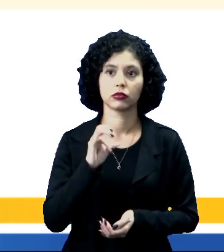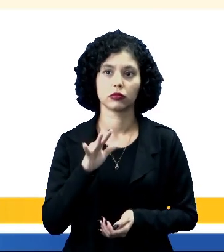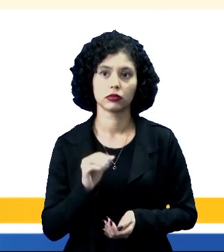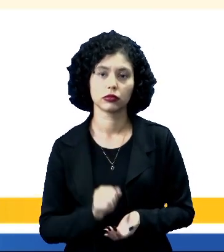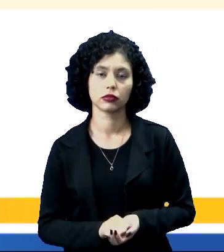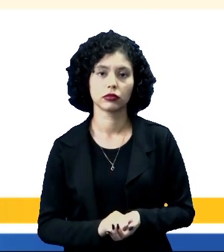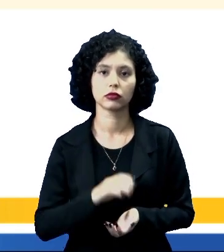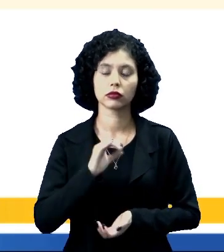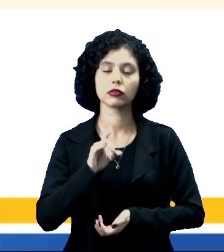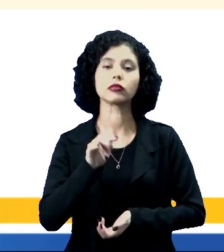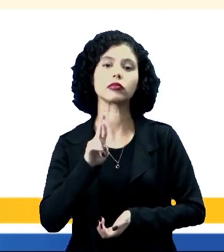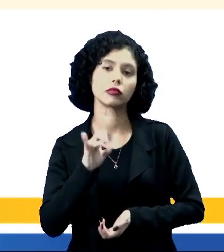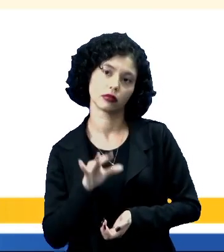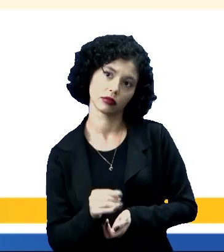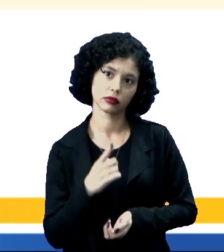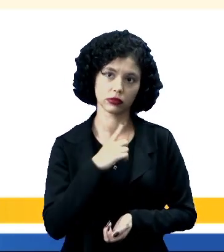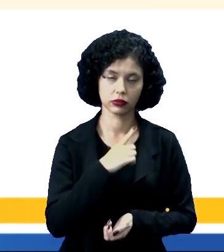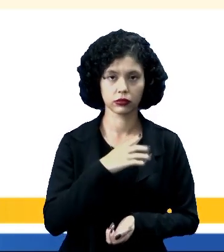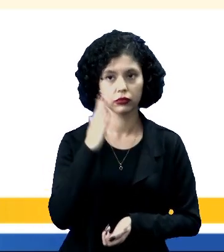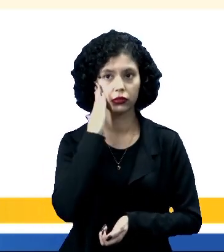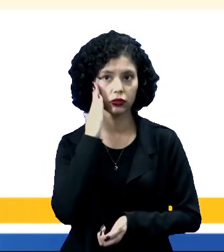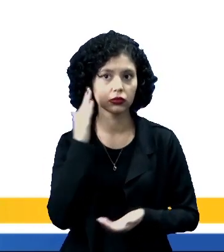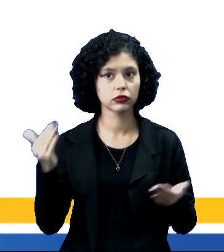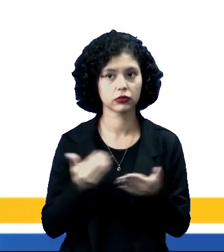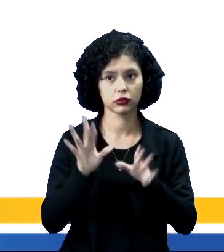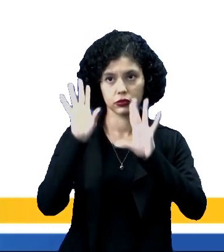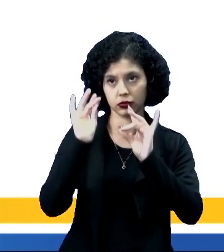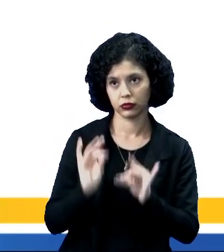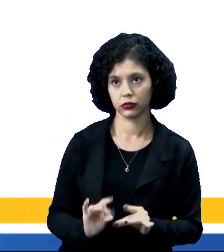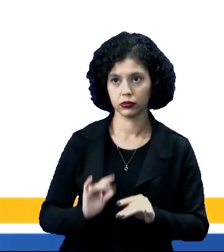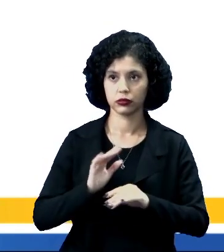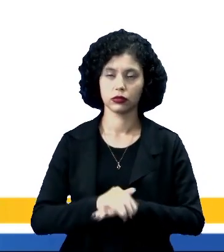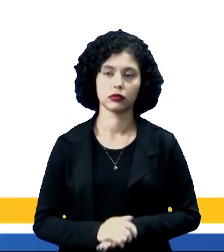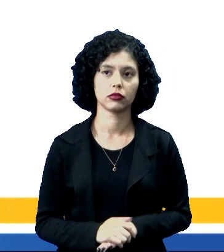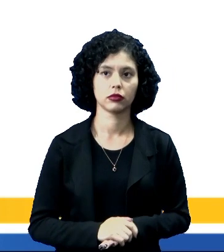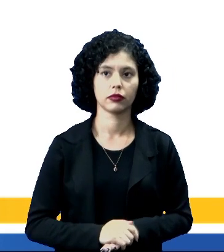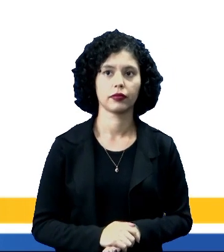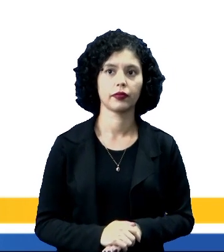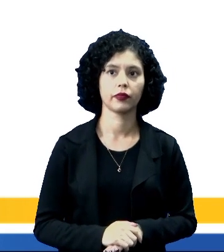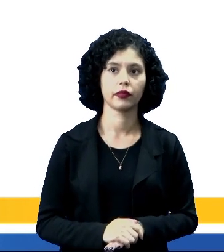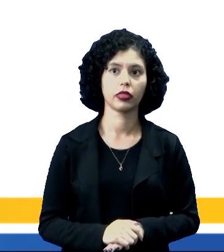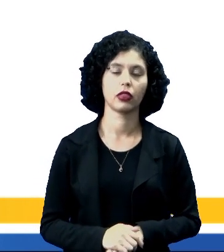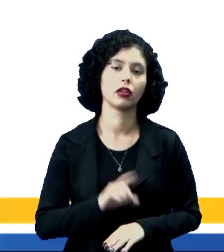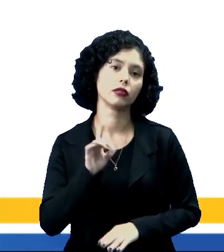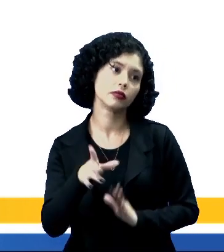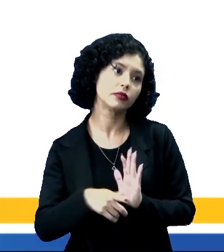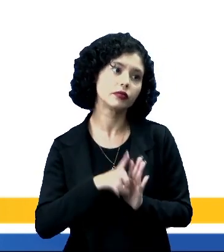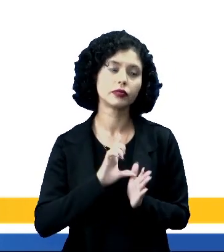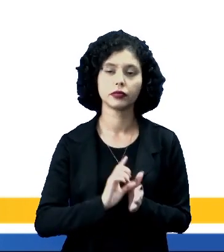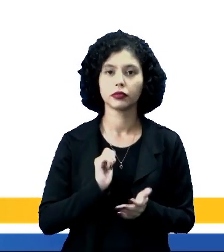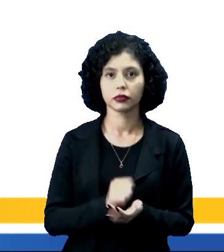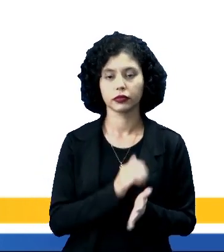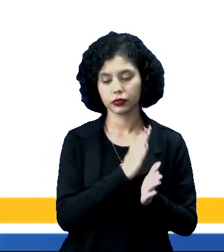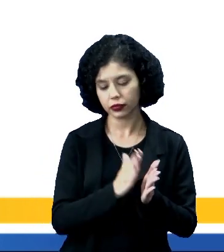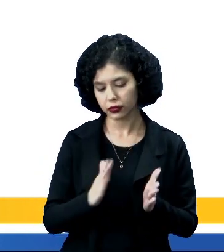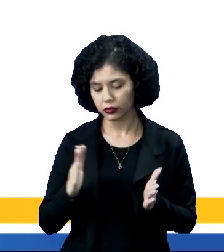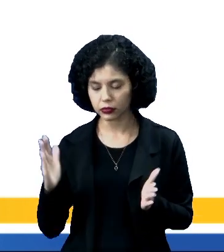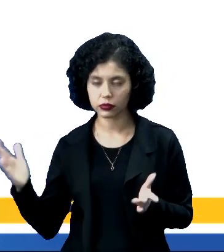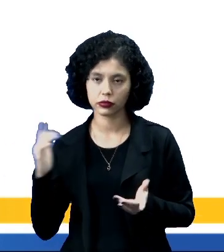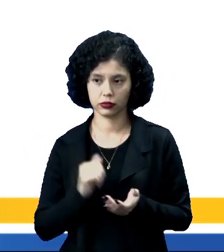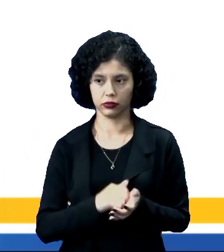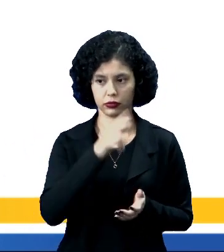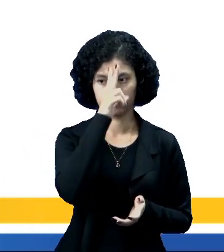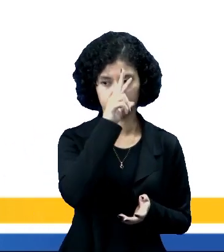famicular fase ovulatória que a gente vai entender mais detalhes agora só que antes da gente entender essas fases